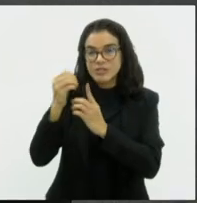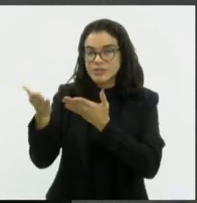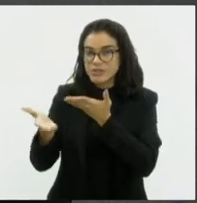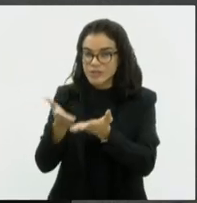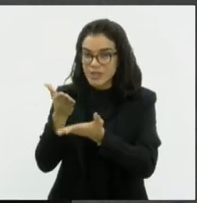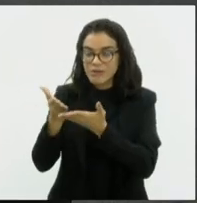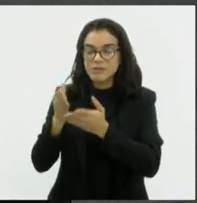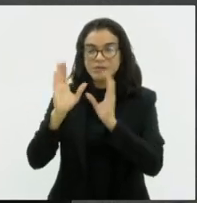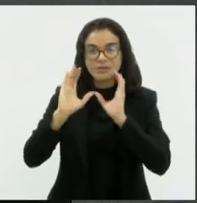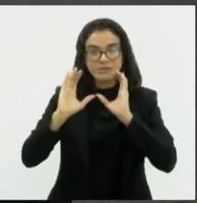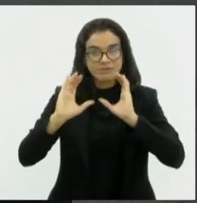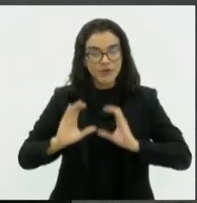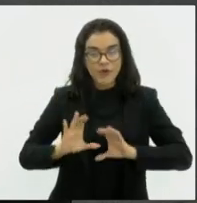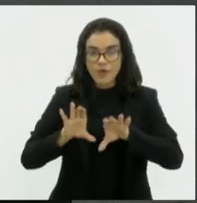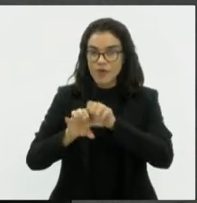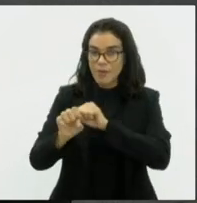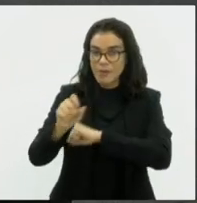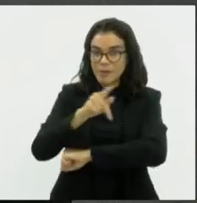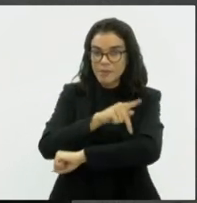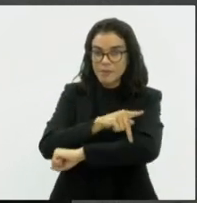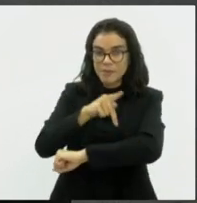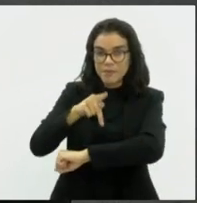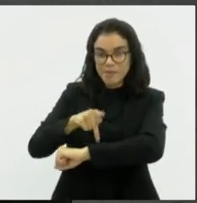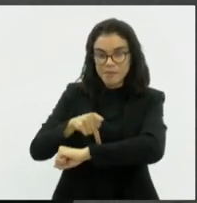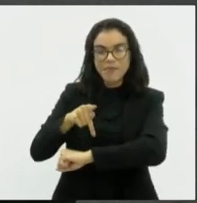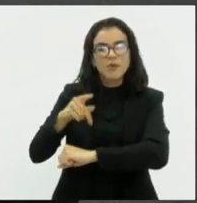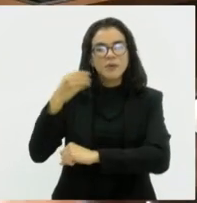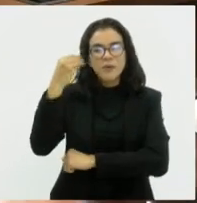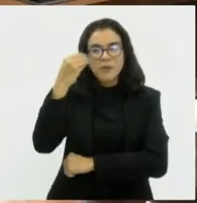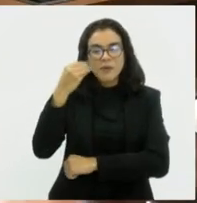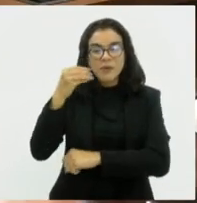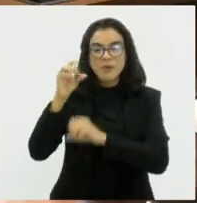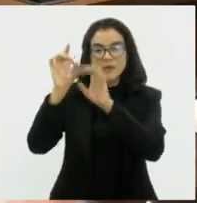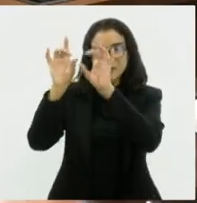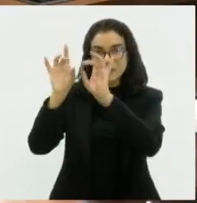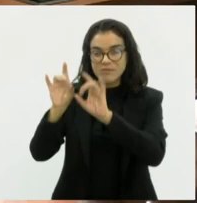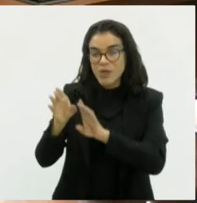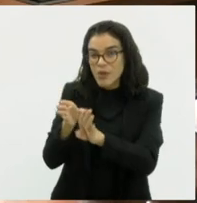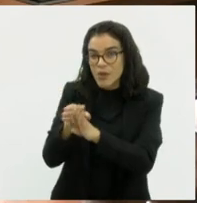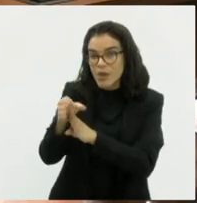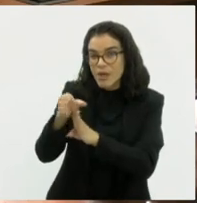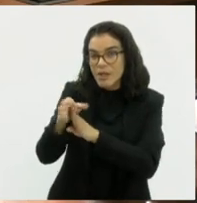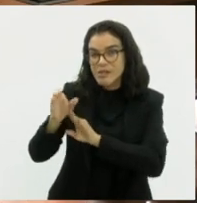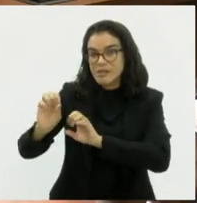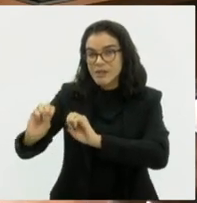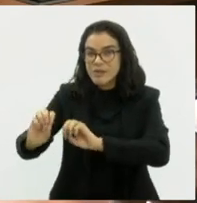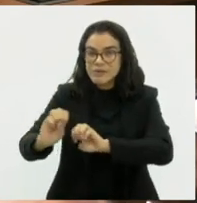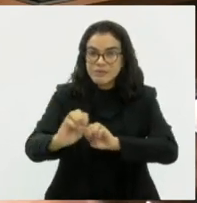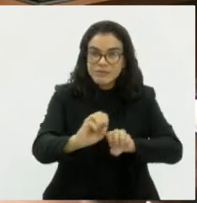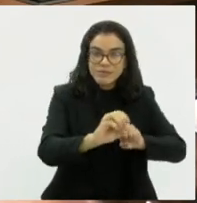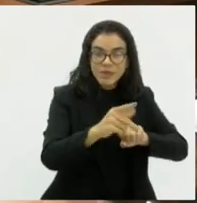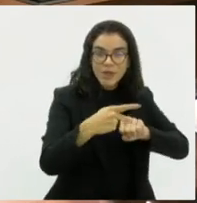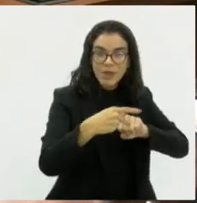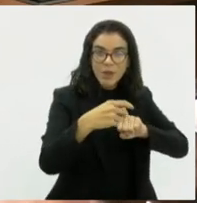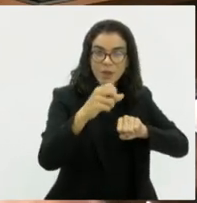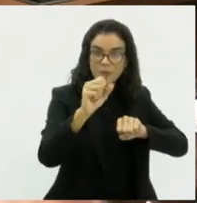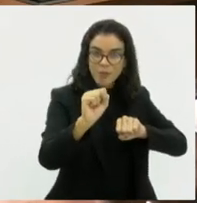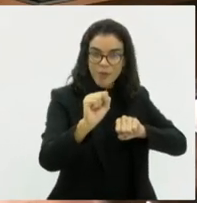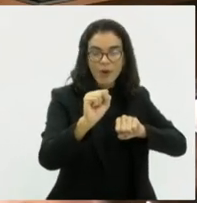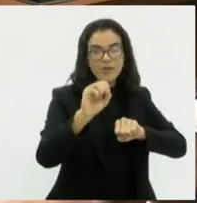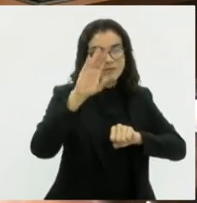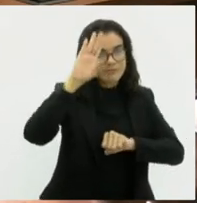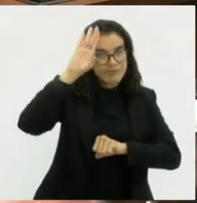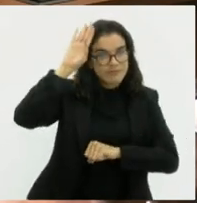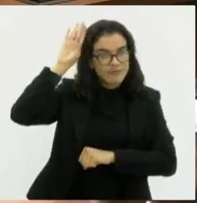Cidadania, é formada em pedagogia com especialização em orientação educacional e pós-graduação